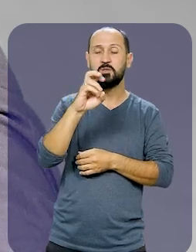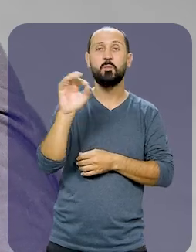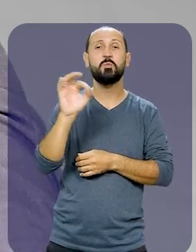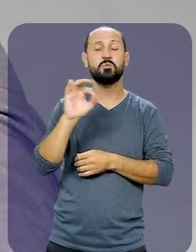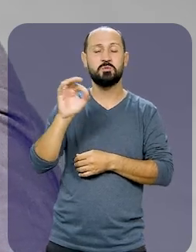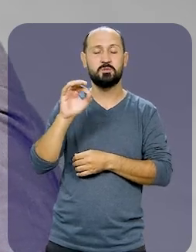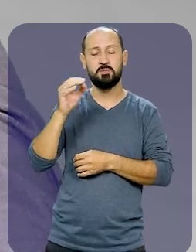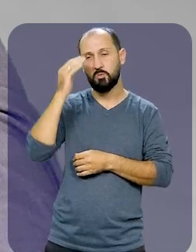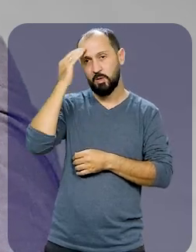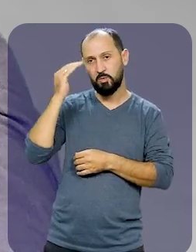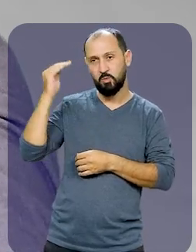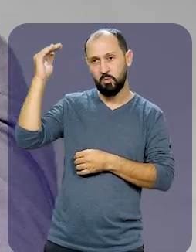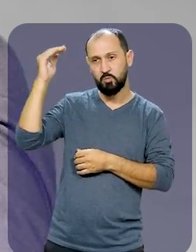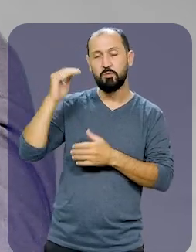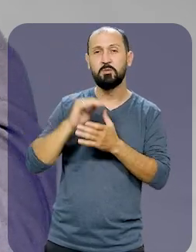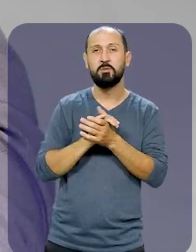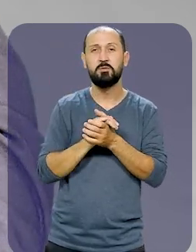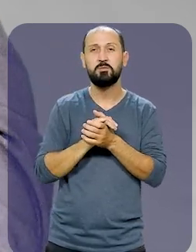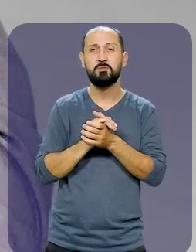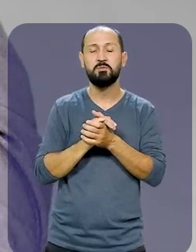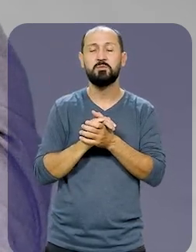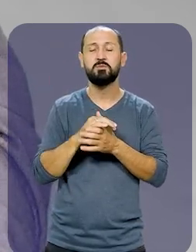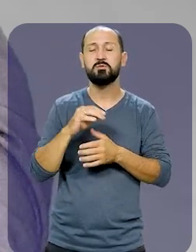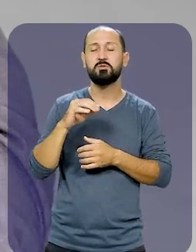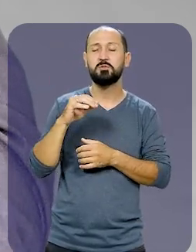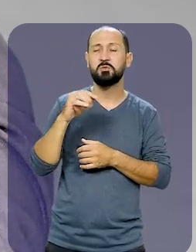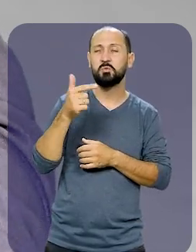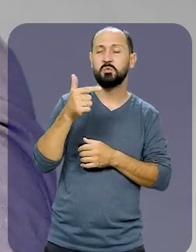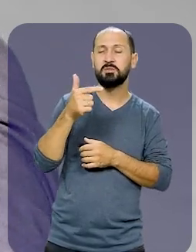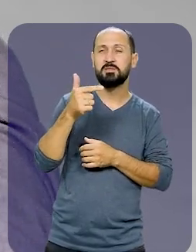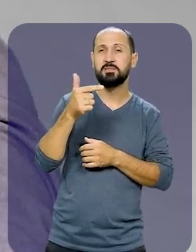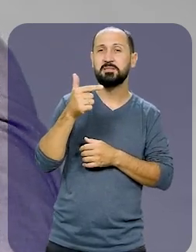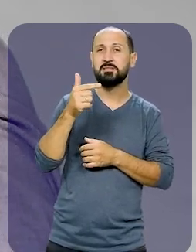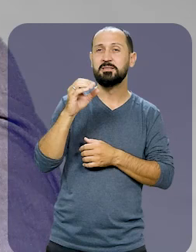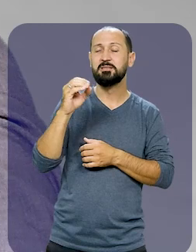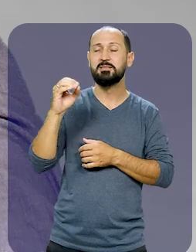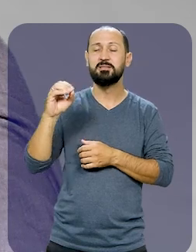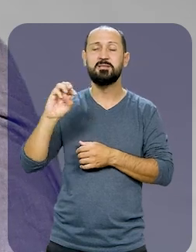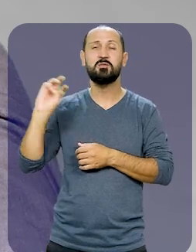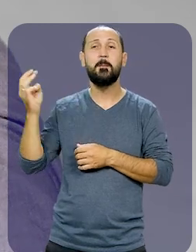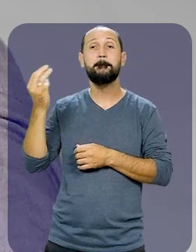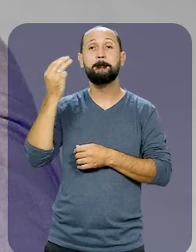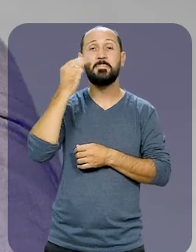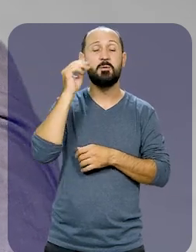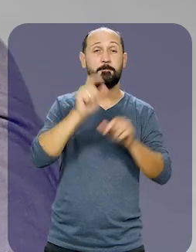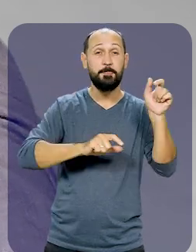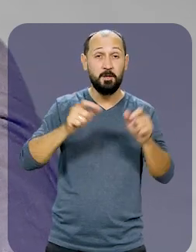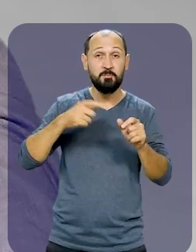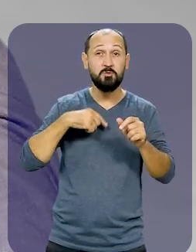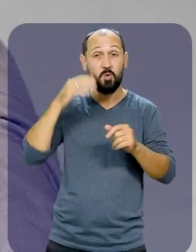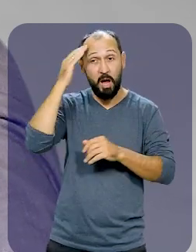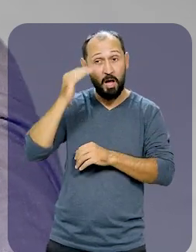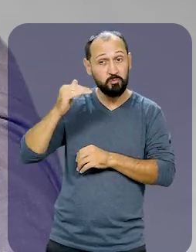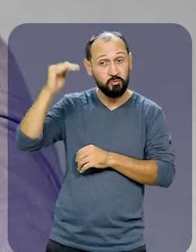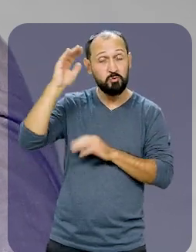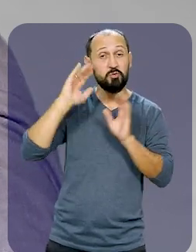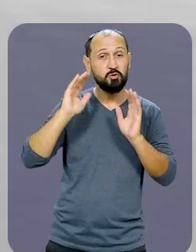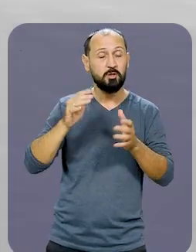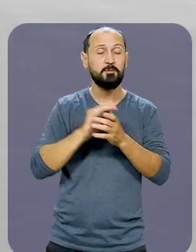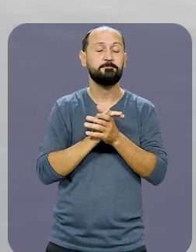dos adultos. Uma população de 200 milhões de pessoas, são 10 milhões de asmáticos